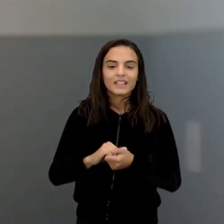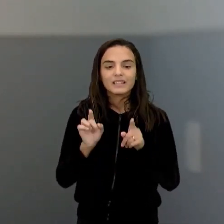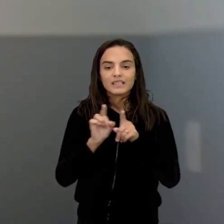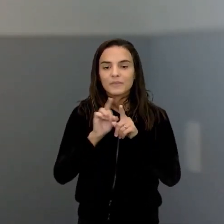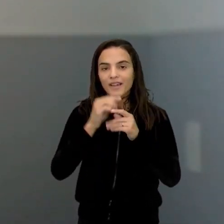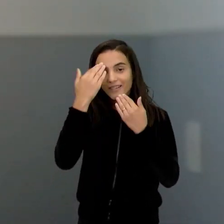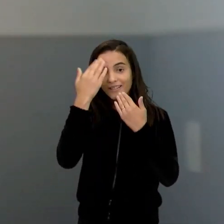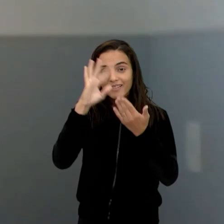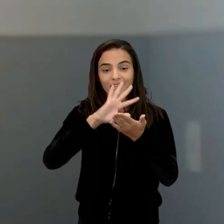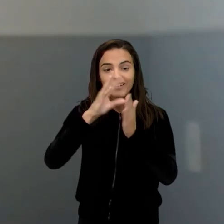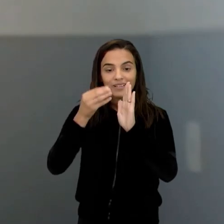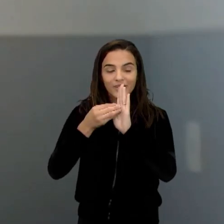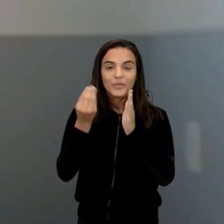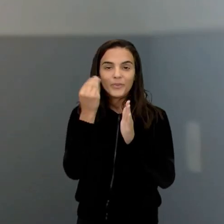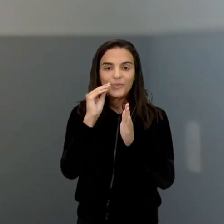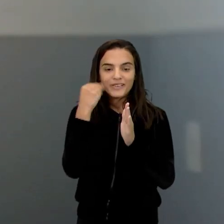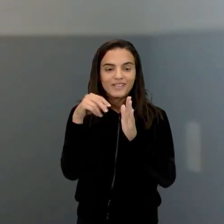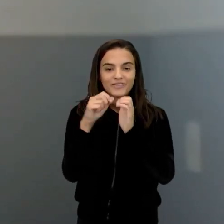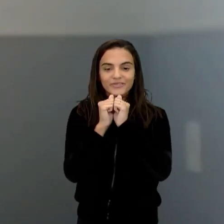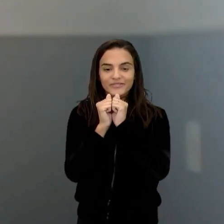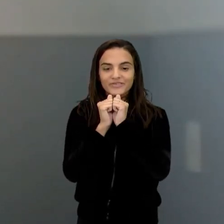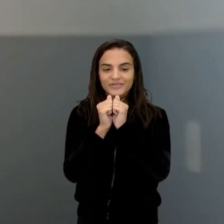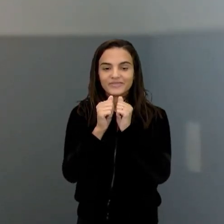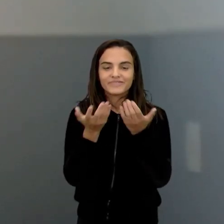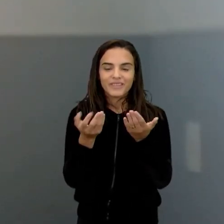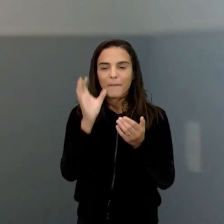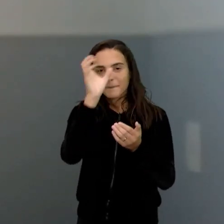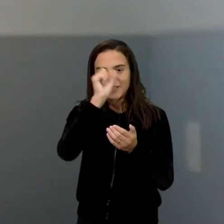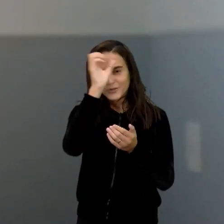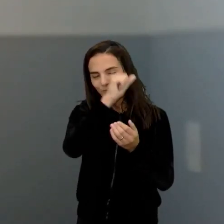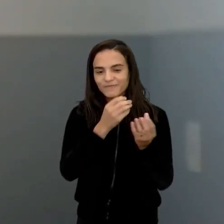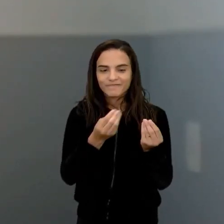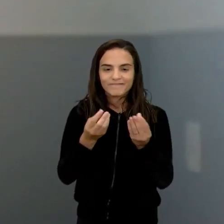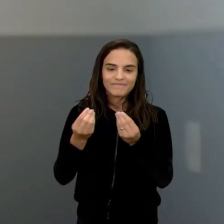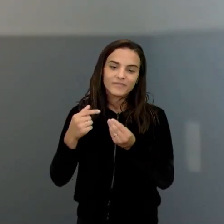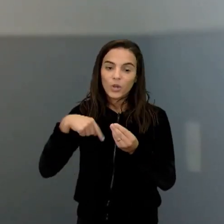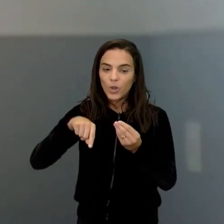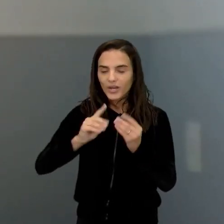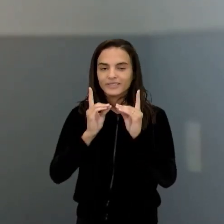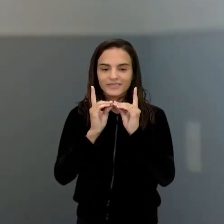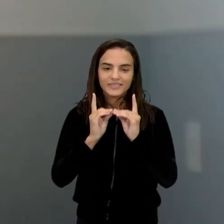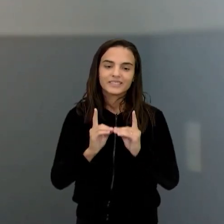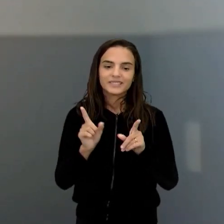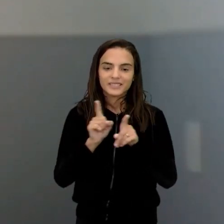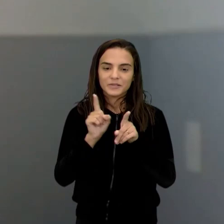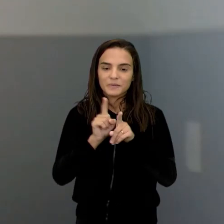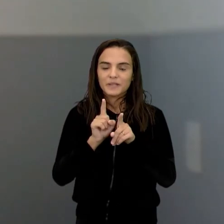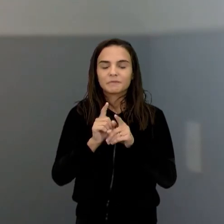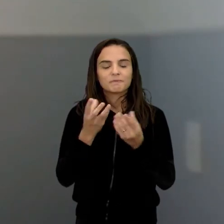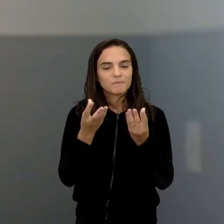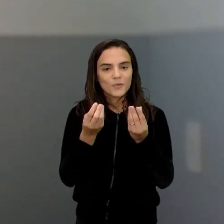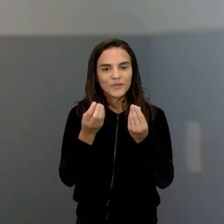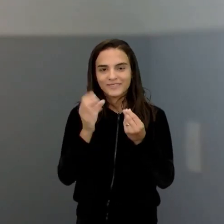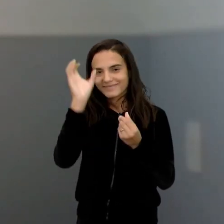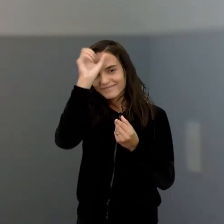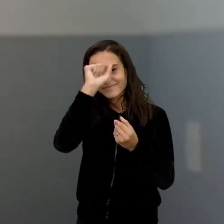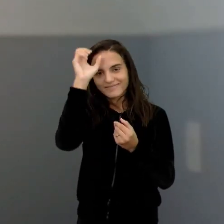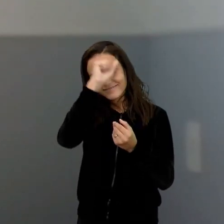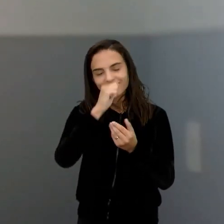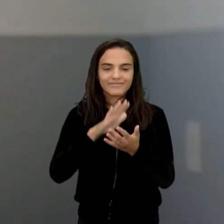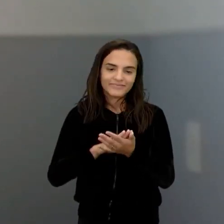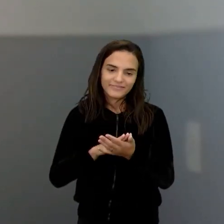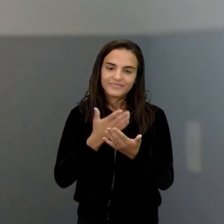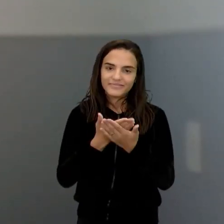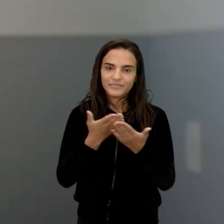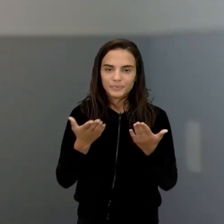agradecer a todos vocês pela oportunidade. Eu também aprendi bastante hoje aqui. Nós, deficientes, também temos muito a aprender